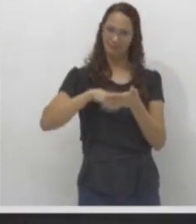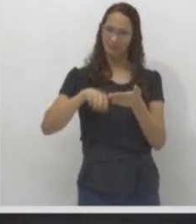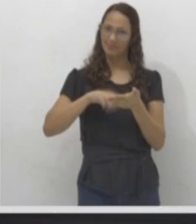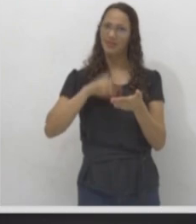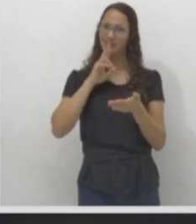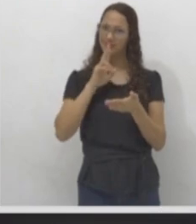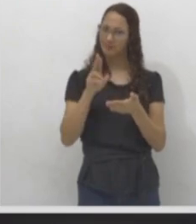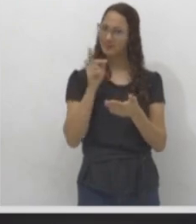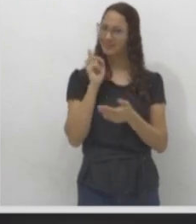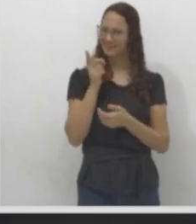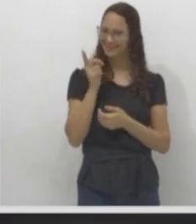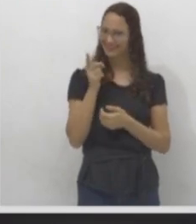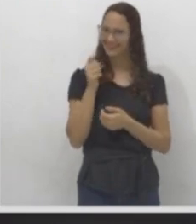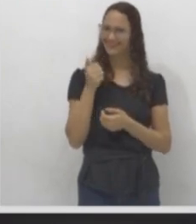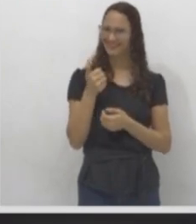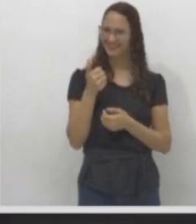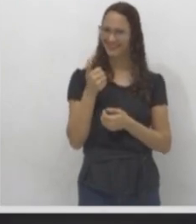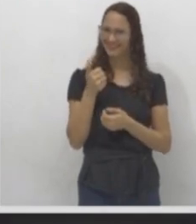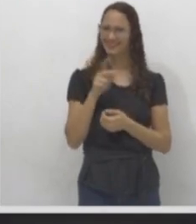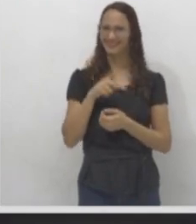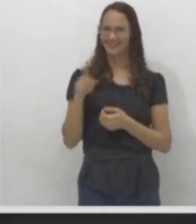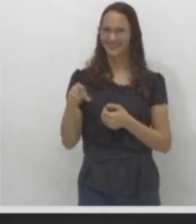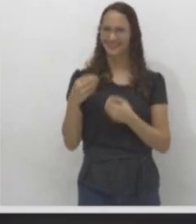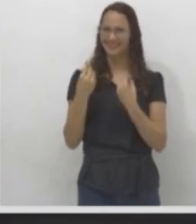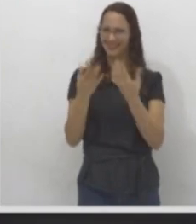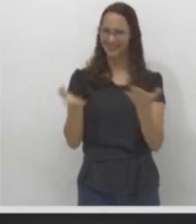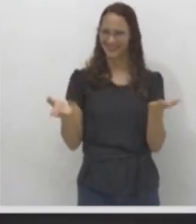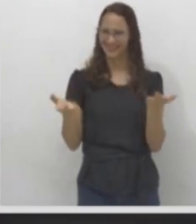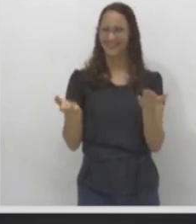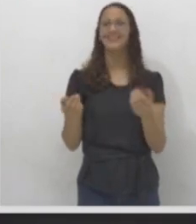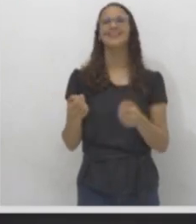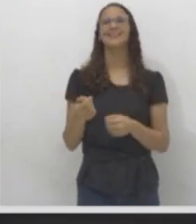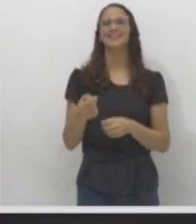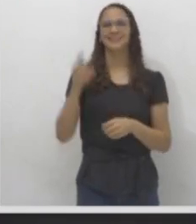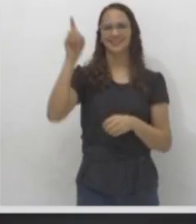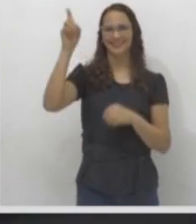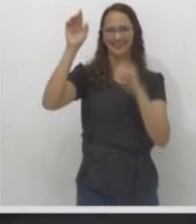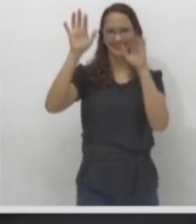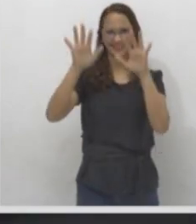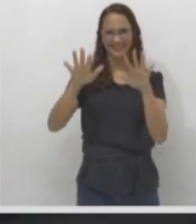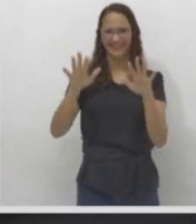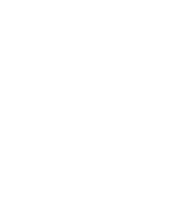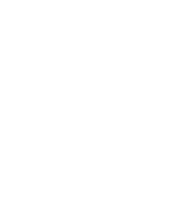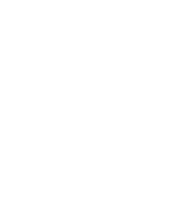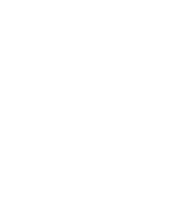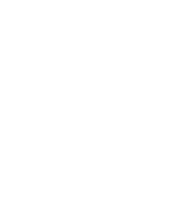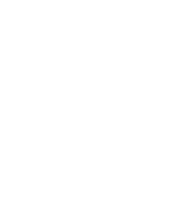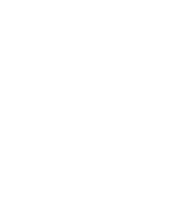vocês, não é isso? Então, fiquem com Deus e até a próxima. Tchau!